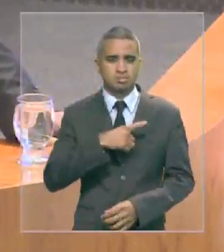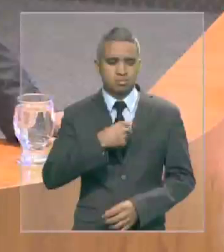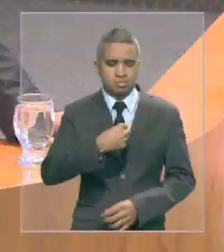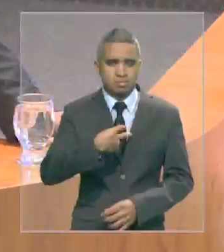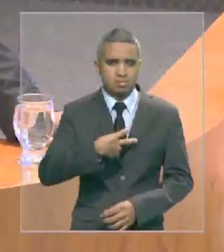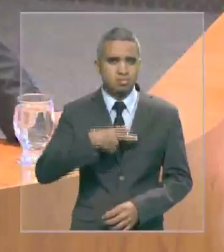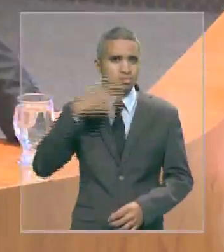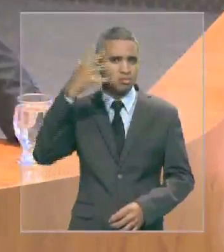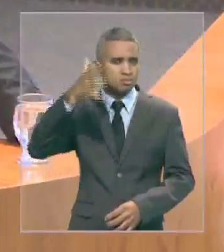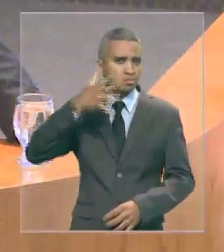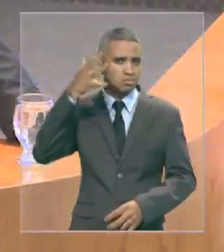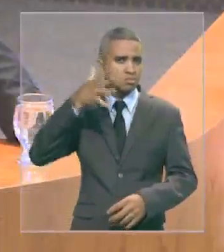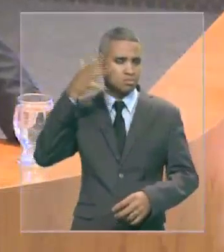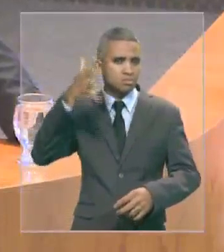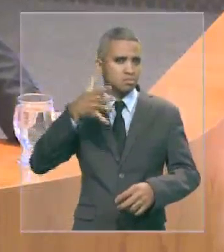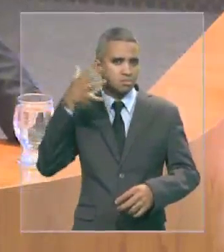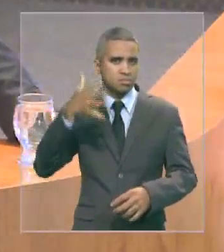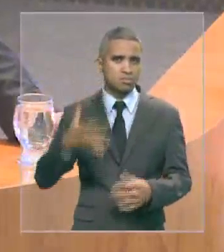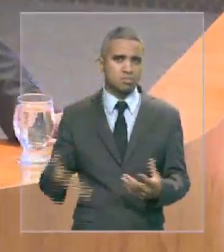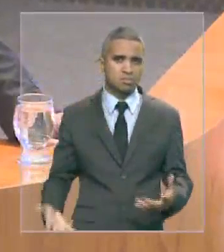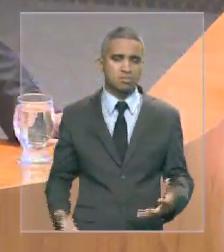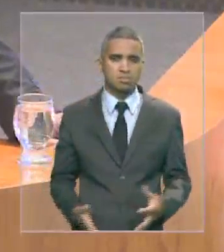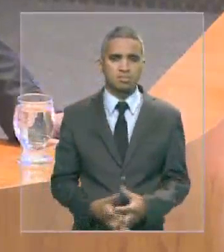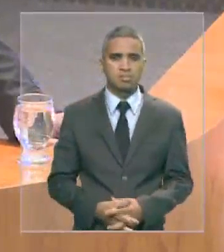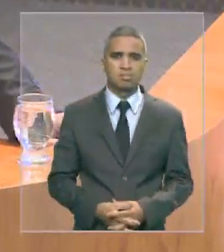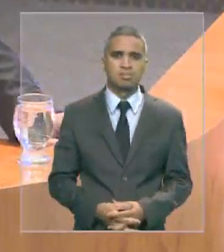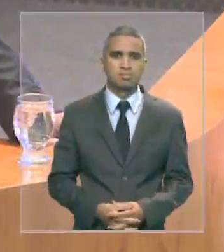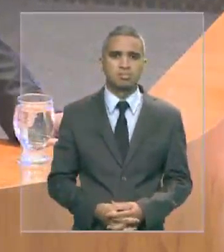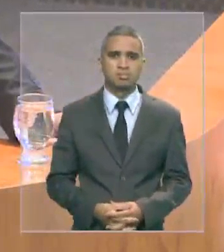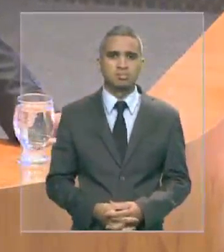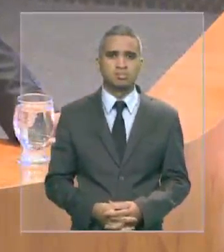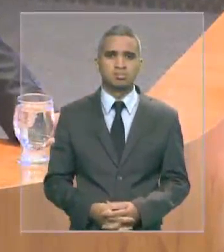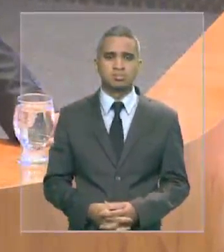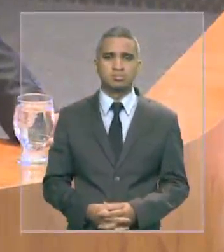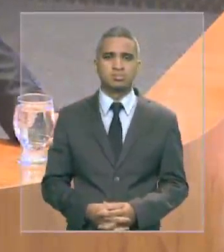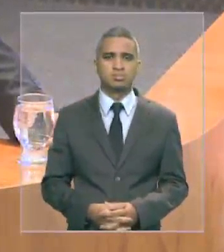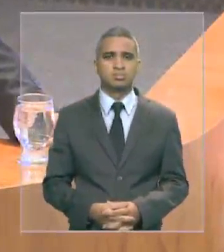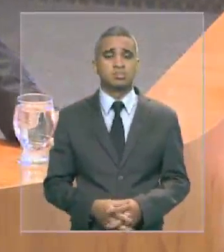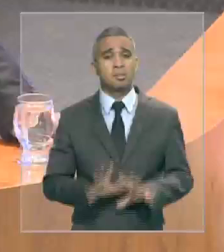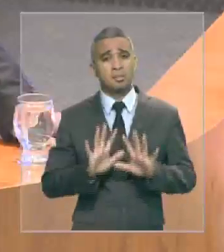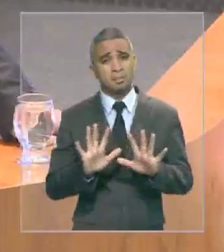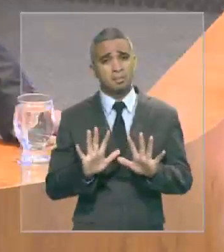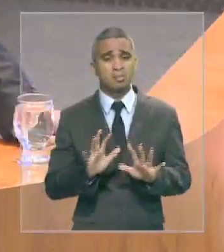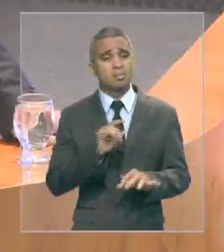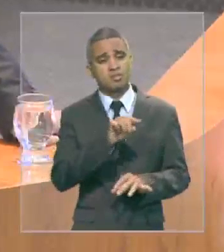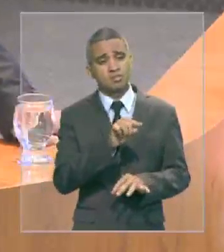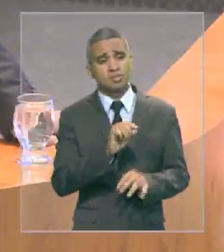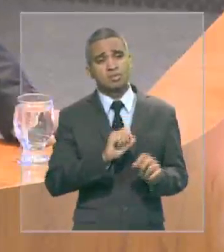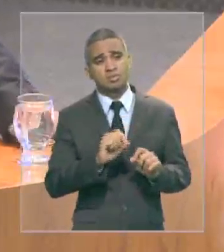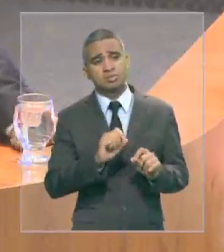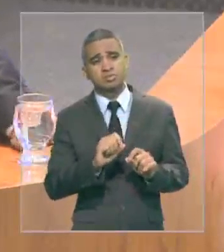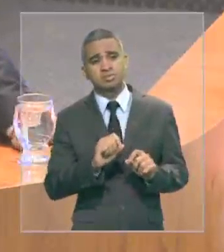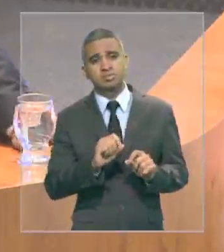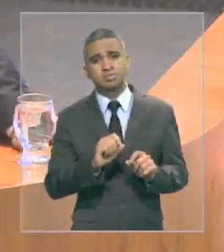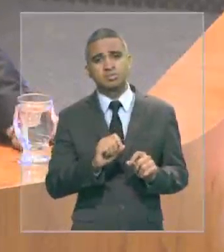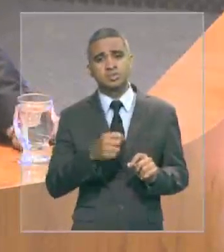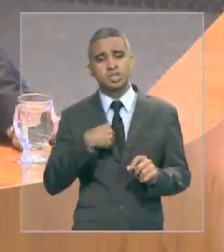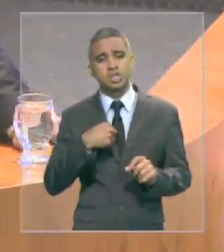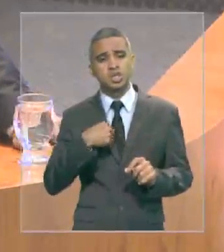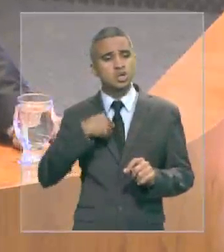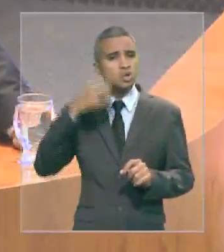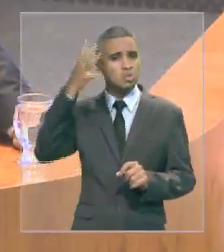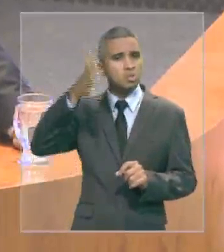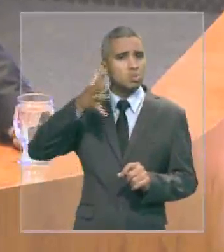o meu eterno aprendizado. Muito embora eu tenha decepcionado Vossa Excelência, de não ser talvez o orador que